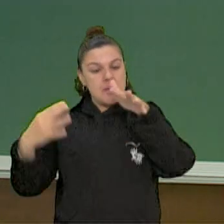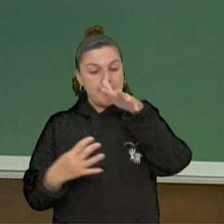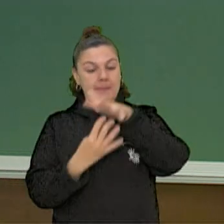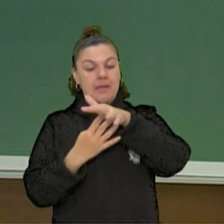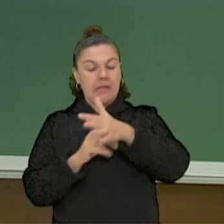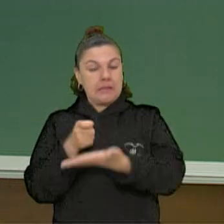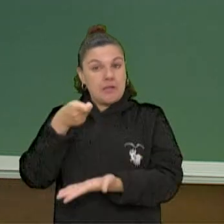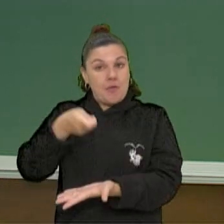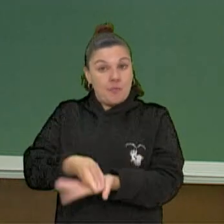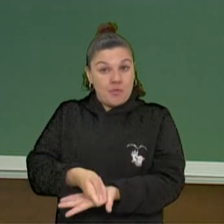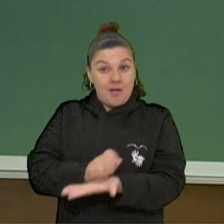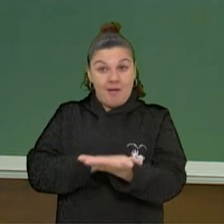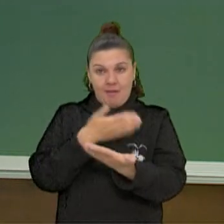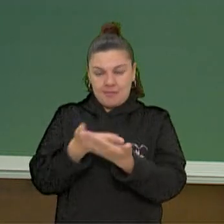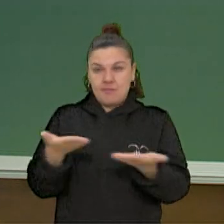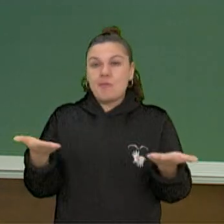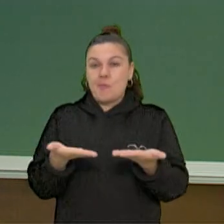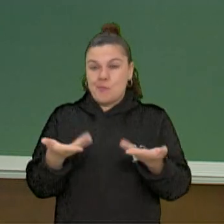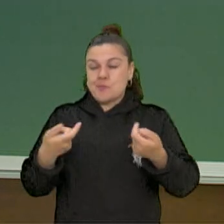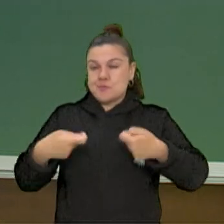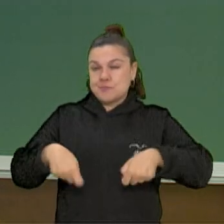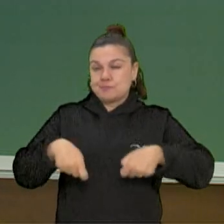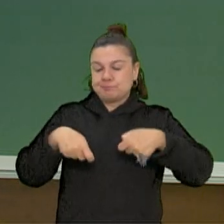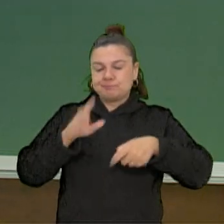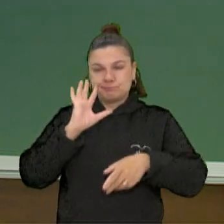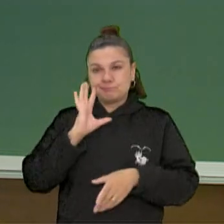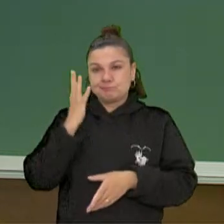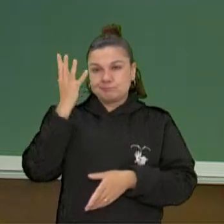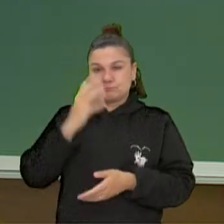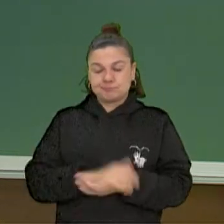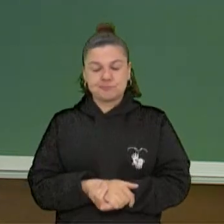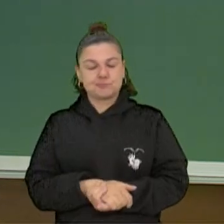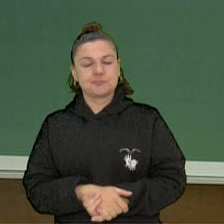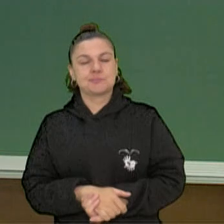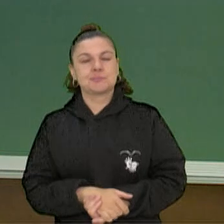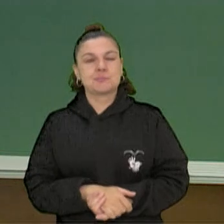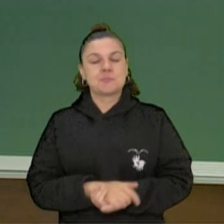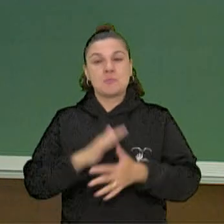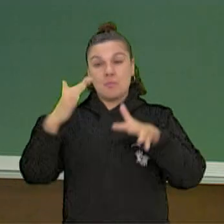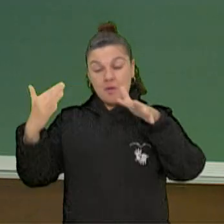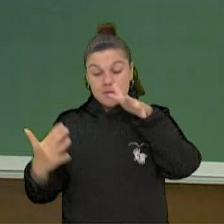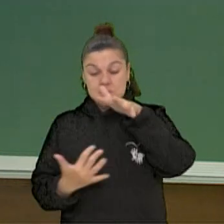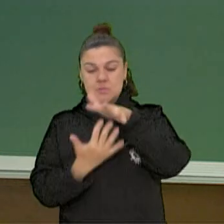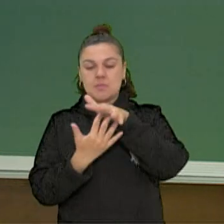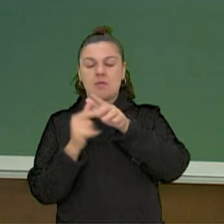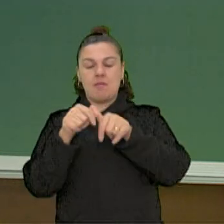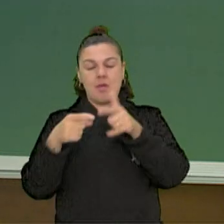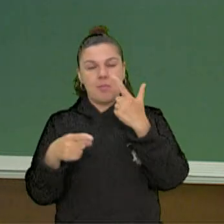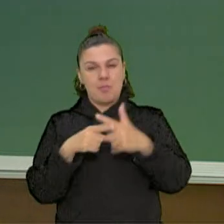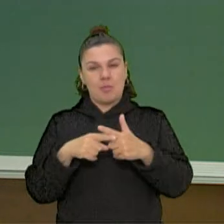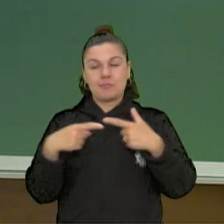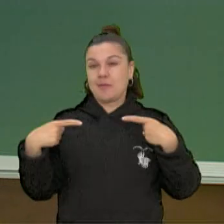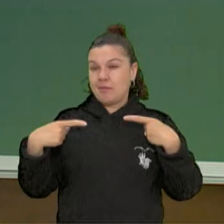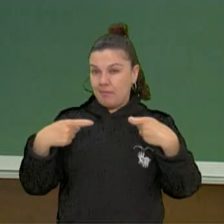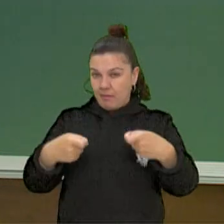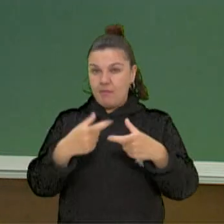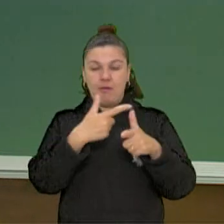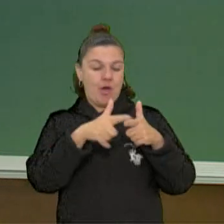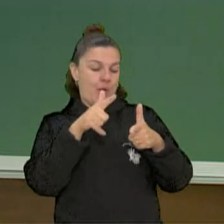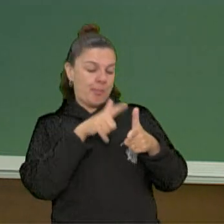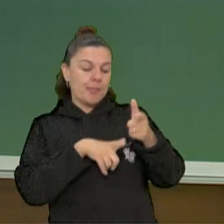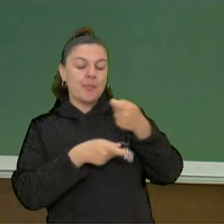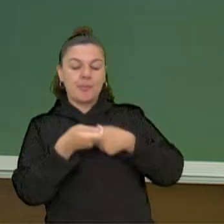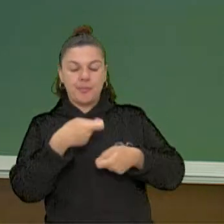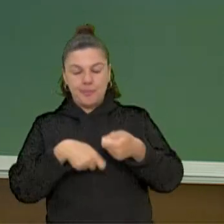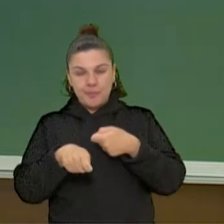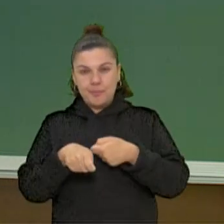forçada ainda acontece no continente africano. As migrações normalmente estão associadas a conflitos, problemas econômicos, e